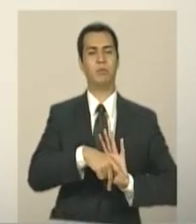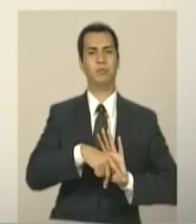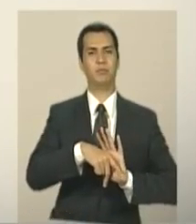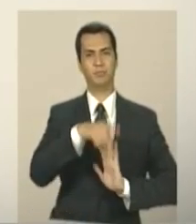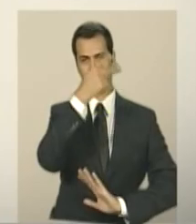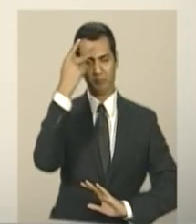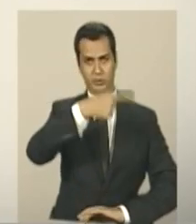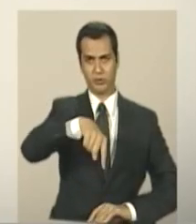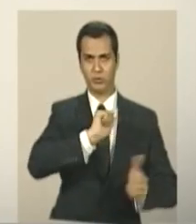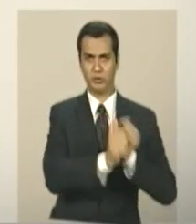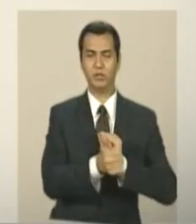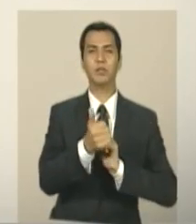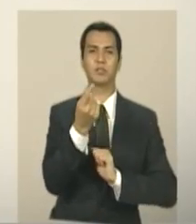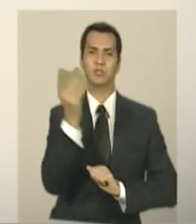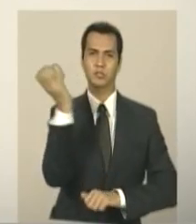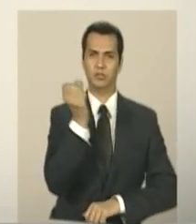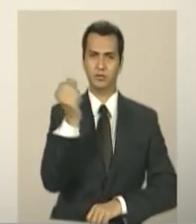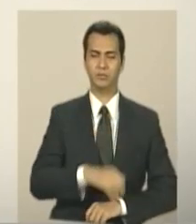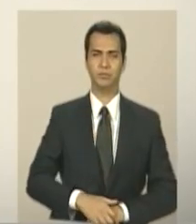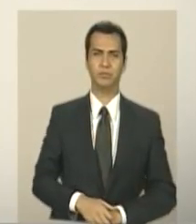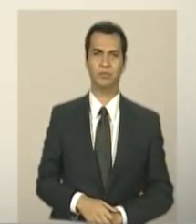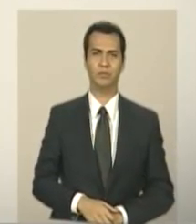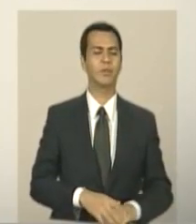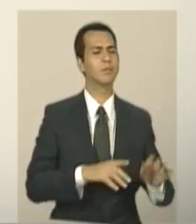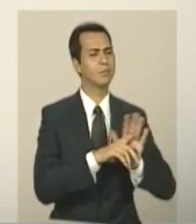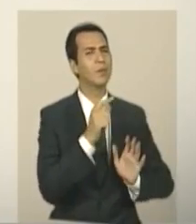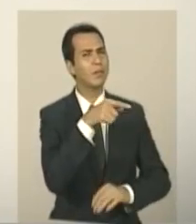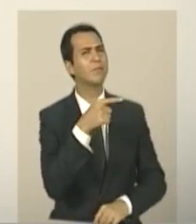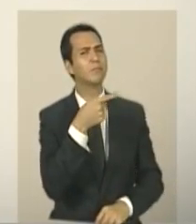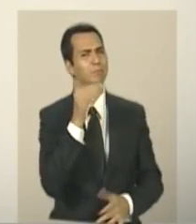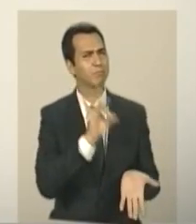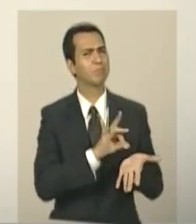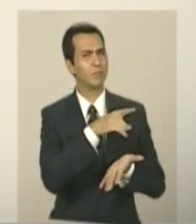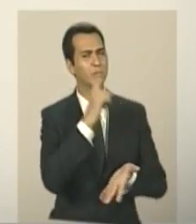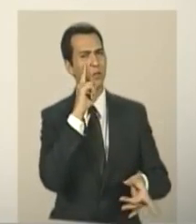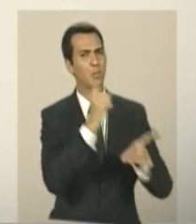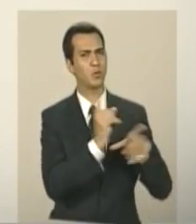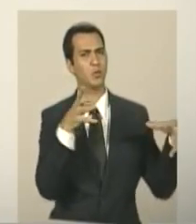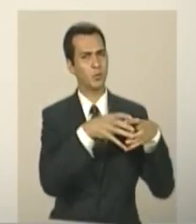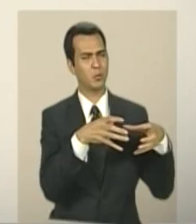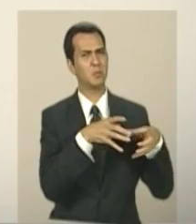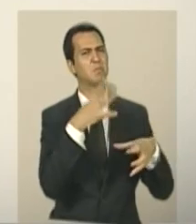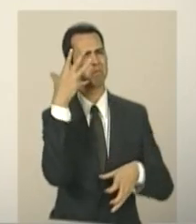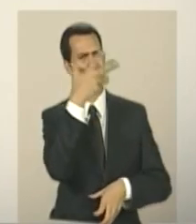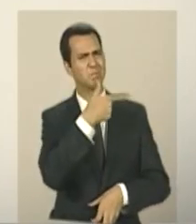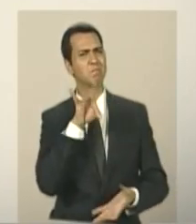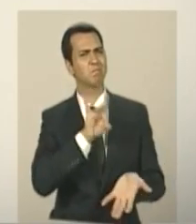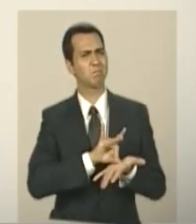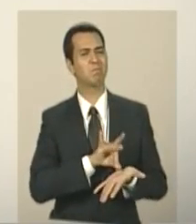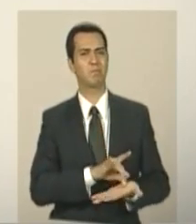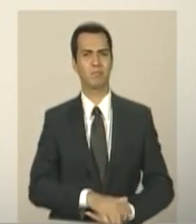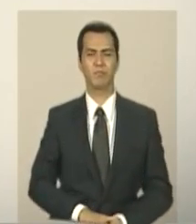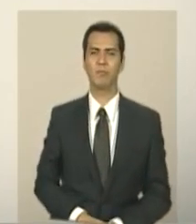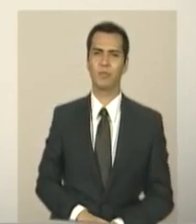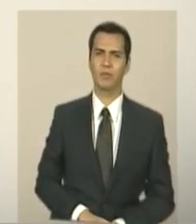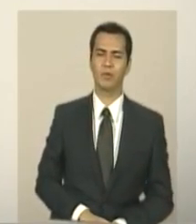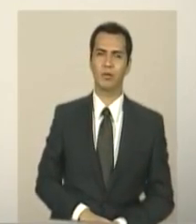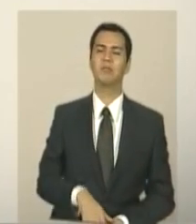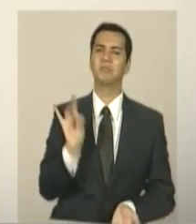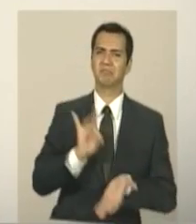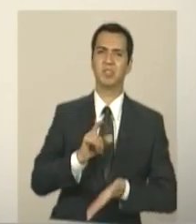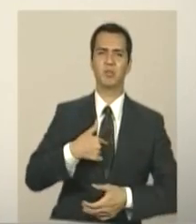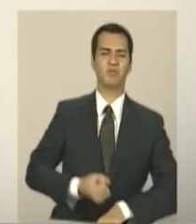parapan Foi mesmo muito bonito eu senti uma emoção enorme ao cumprimentar cada um dos atletas e